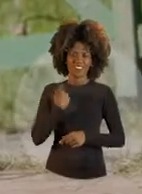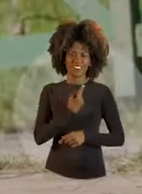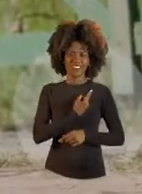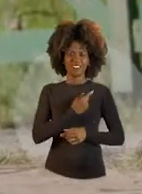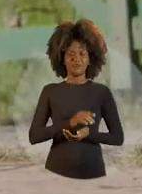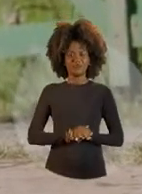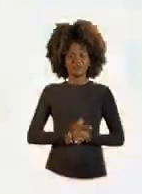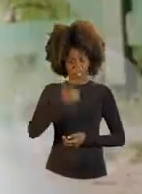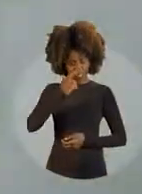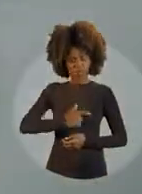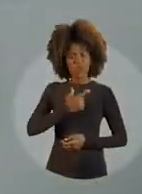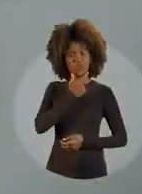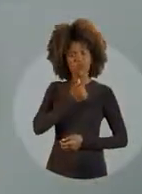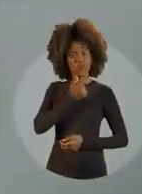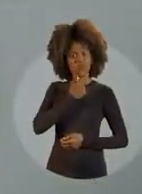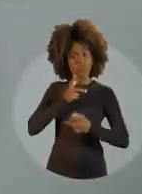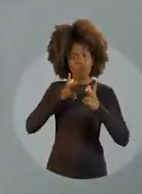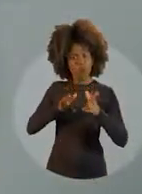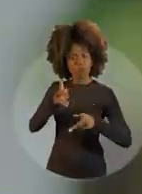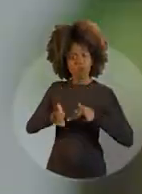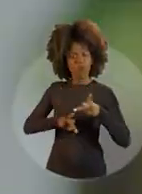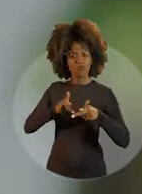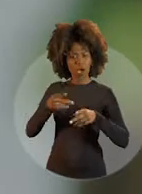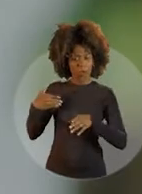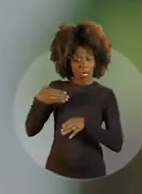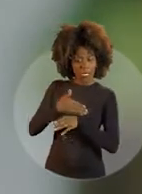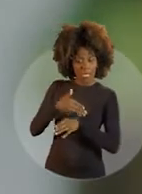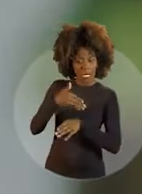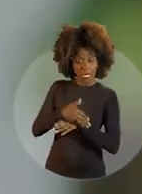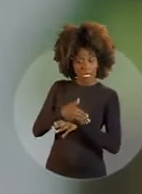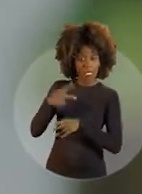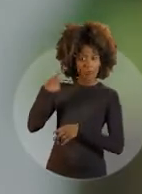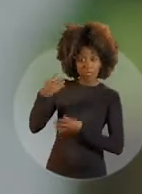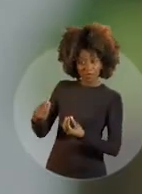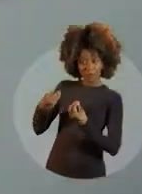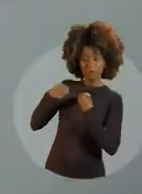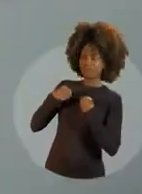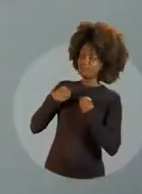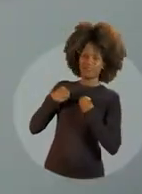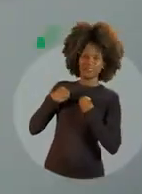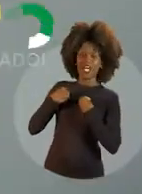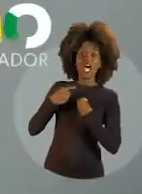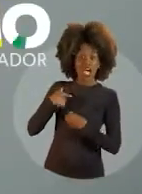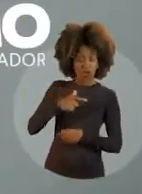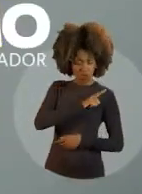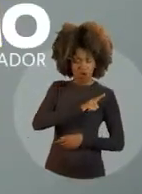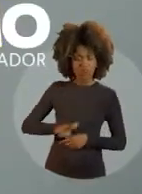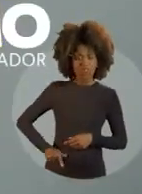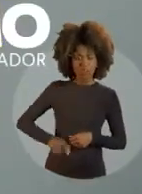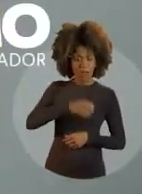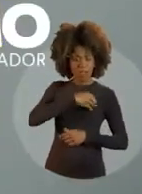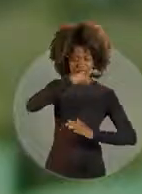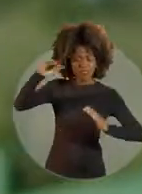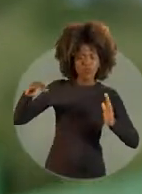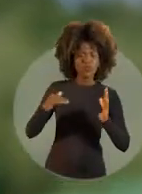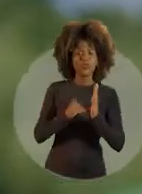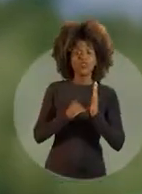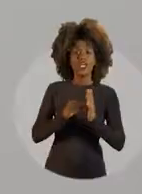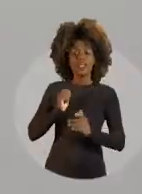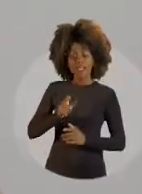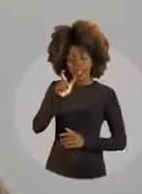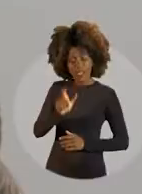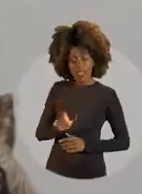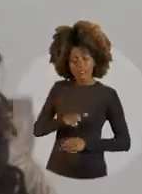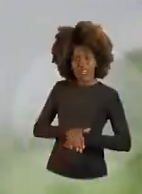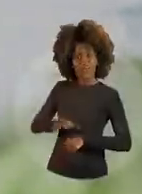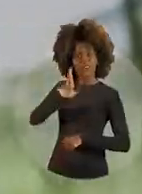um de nós. Eu sou um homem do povo. Não entrei na política por herança. Serei o governador da Bahia inteira. E quem vai